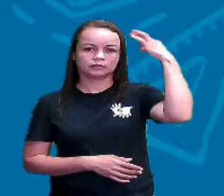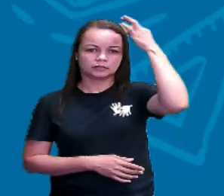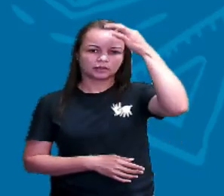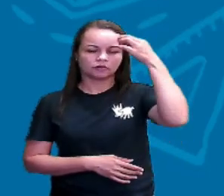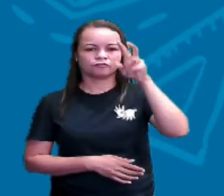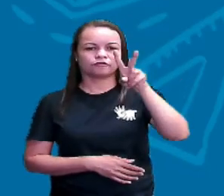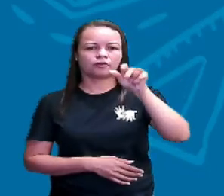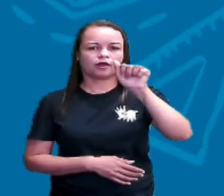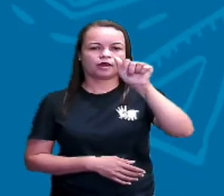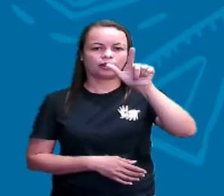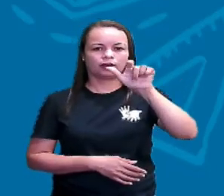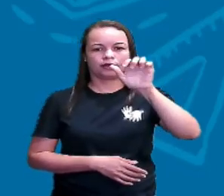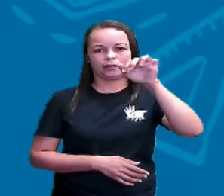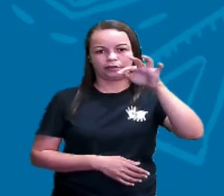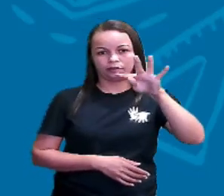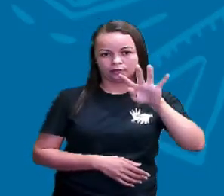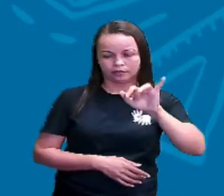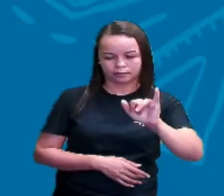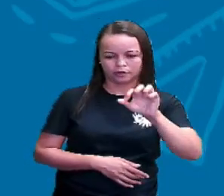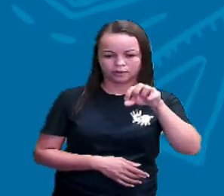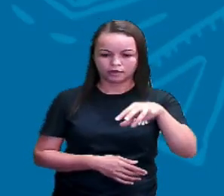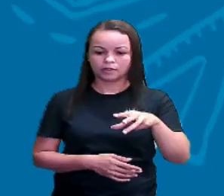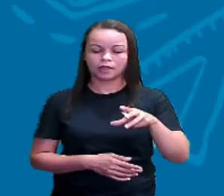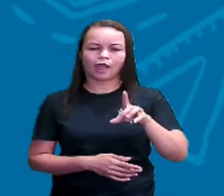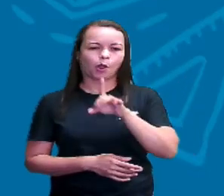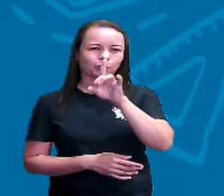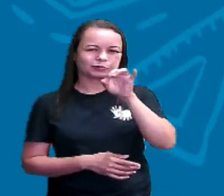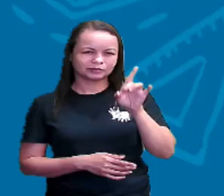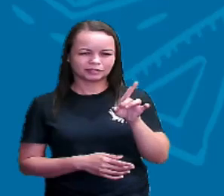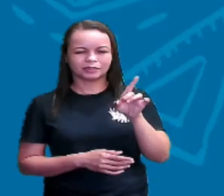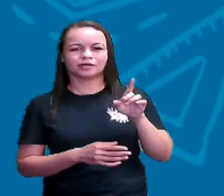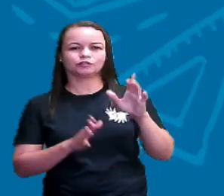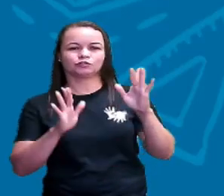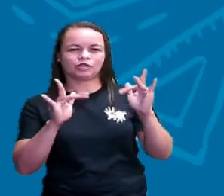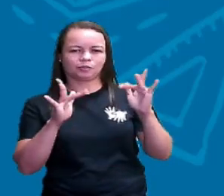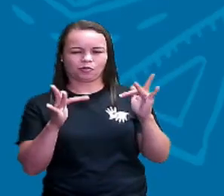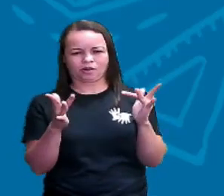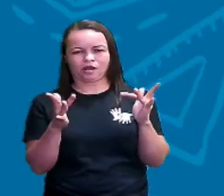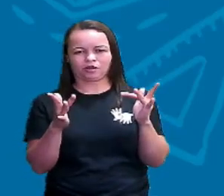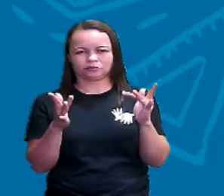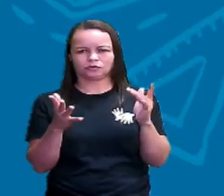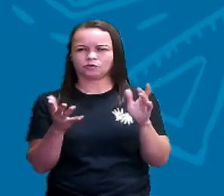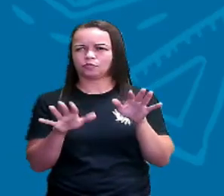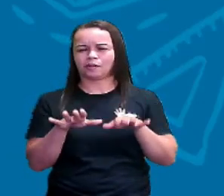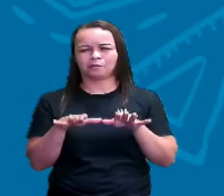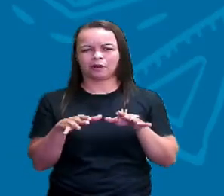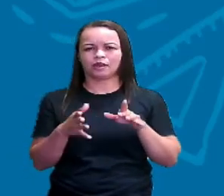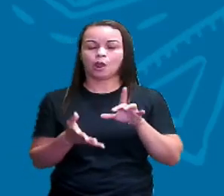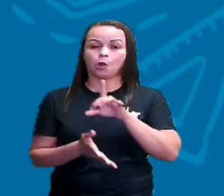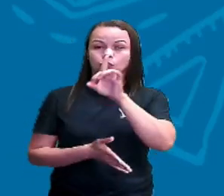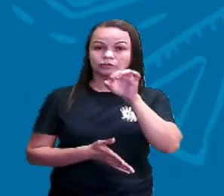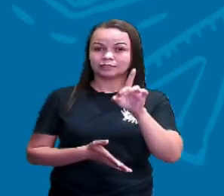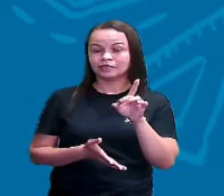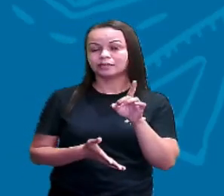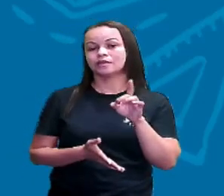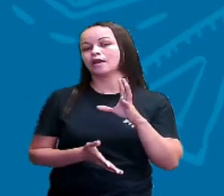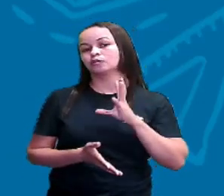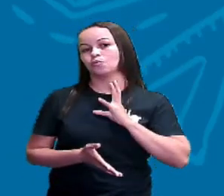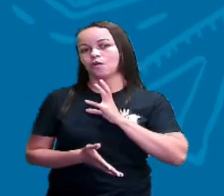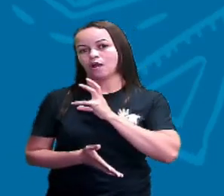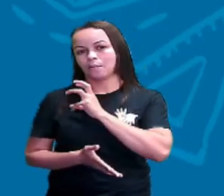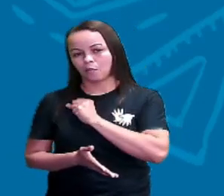na Espanha. Não é bem o dia dos namorados, é o dia da celebração do amor. E esse amor pode ser por